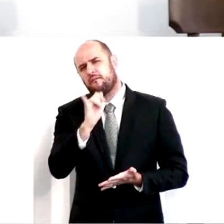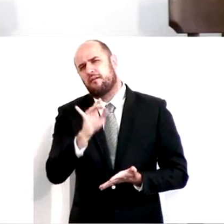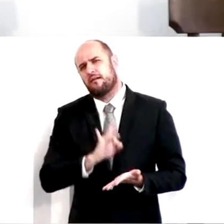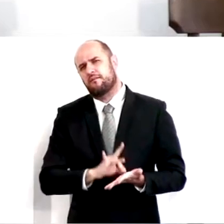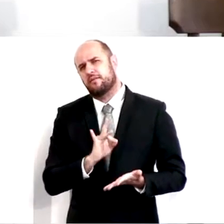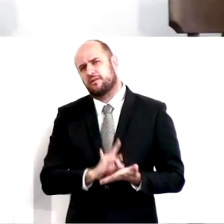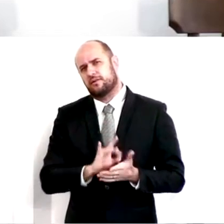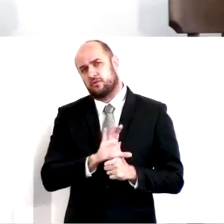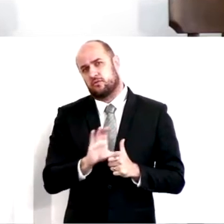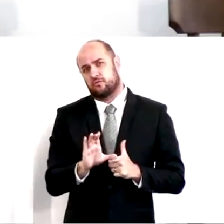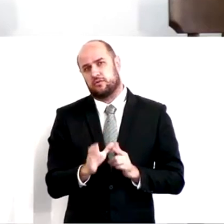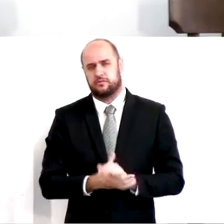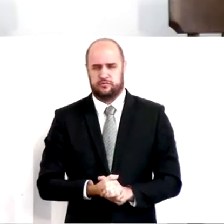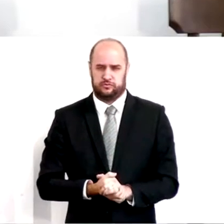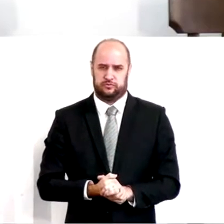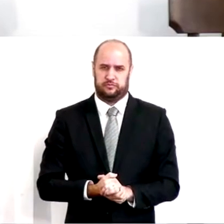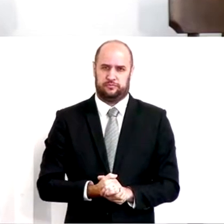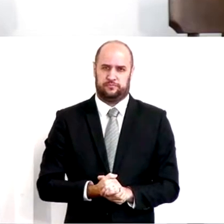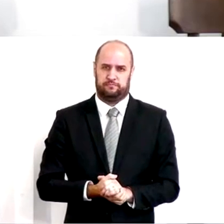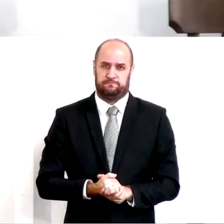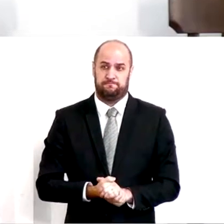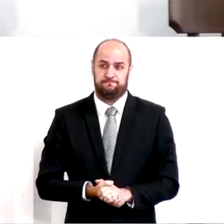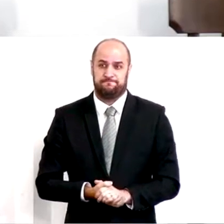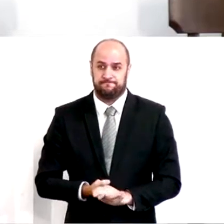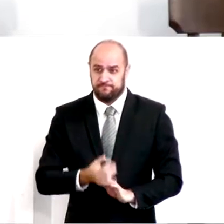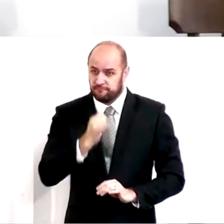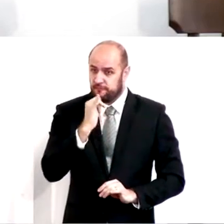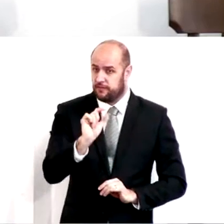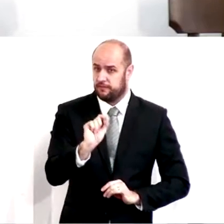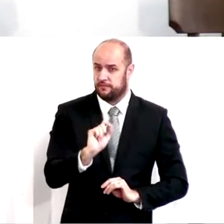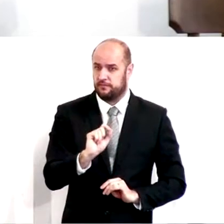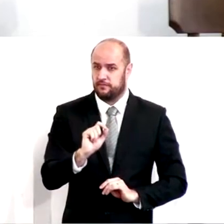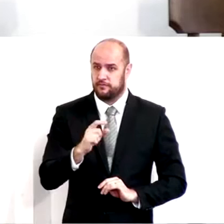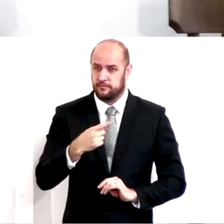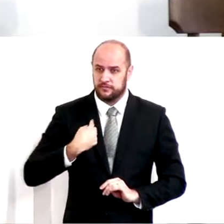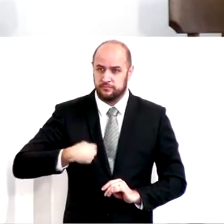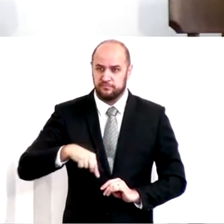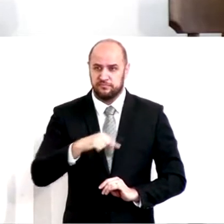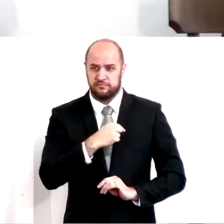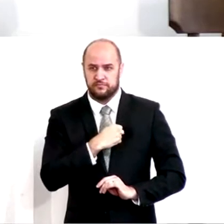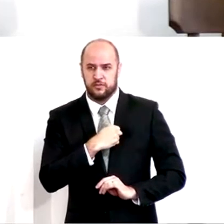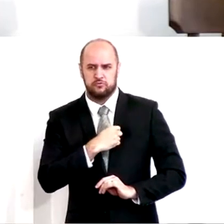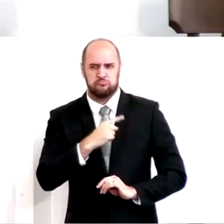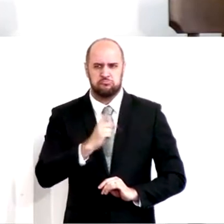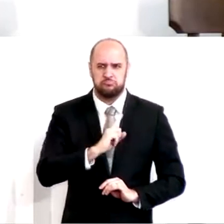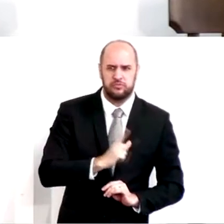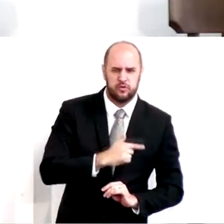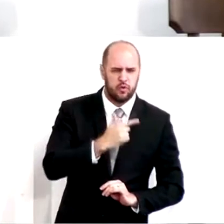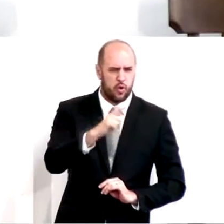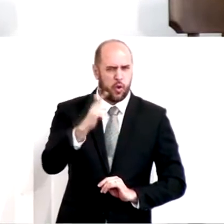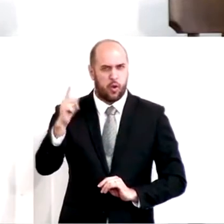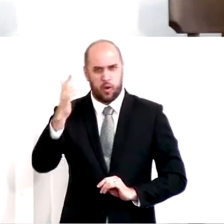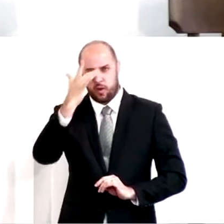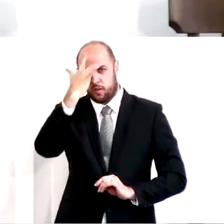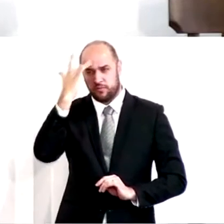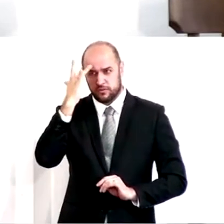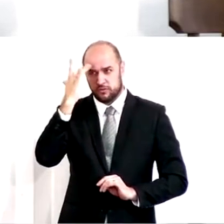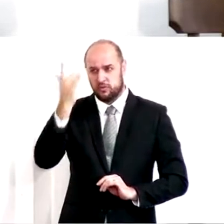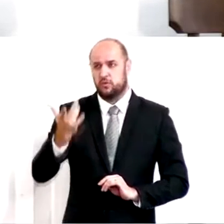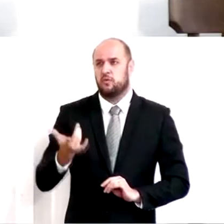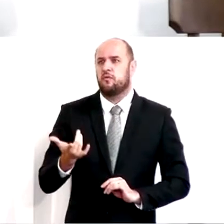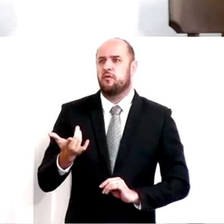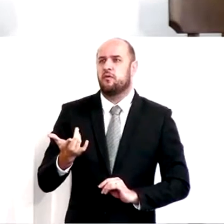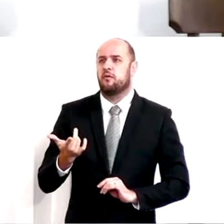dos coríntios? Era essa daqui. Porque nós não estamos como tantos outros mercadejando a palavra de